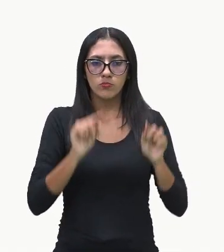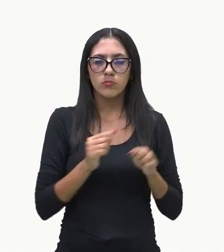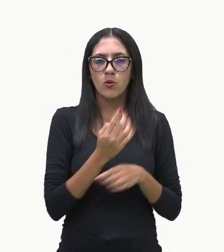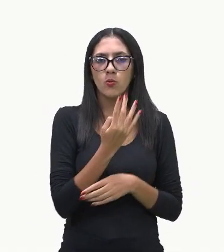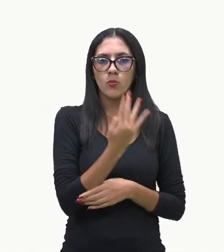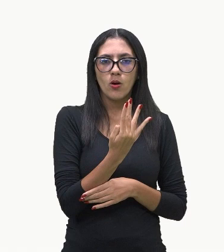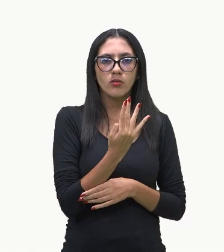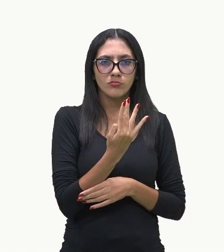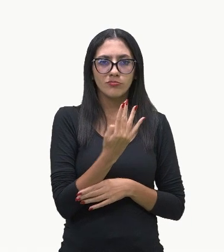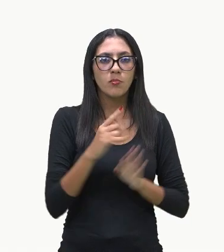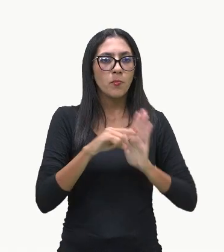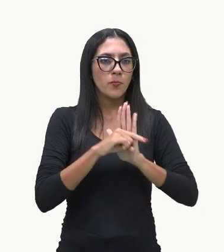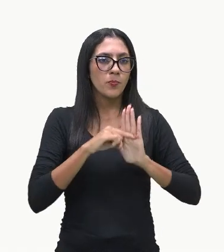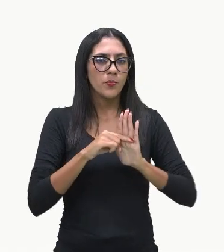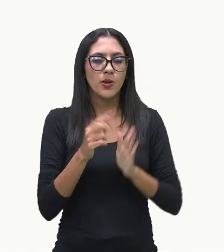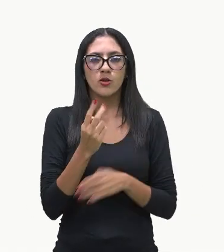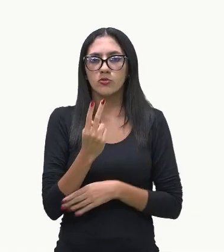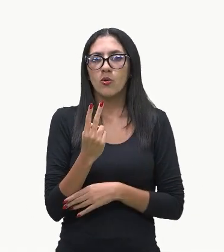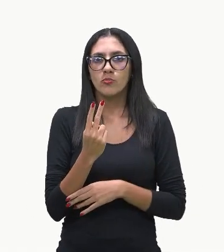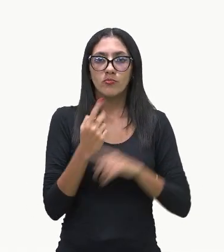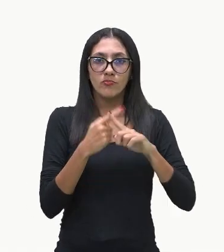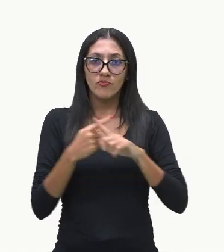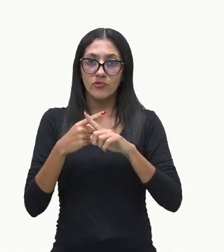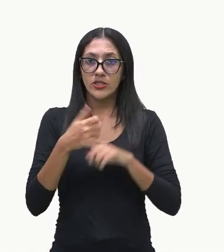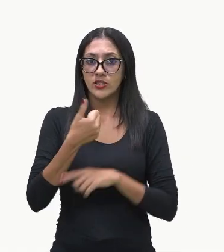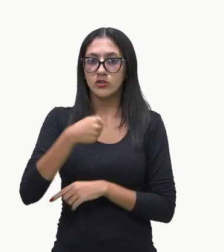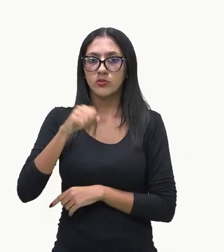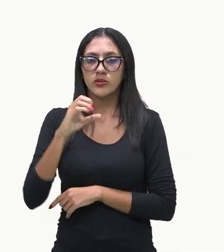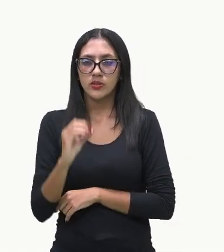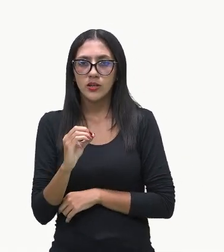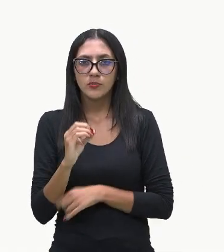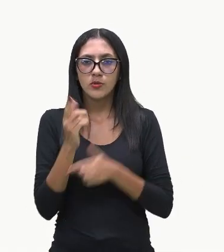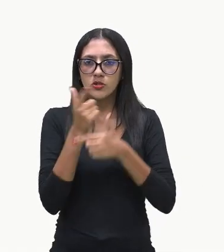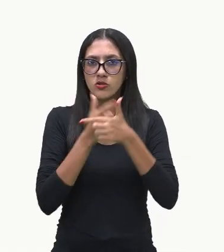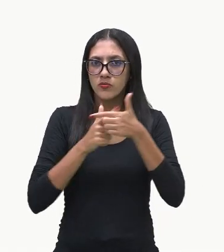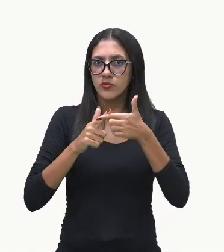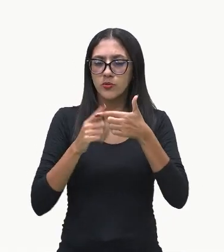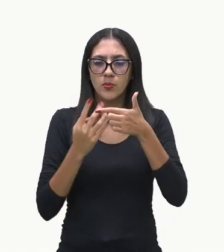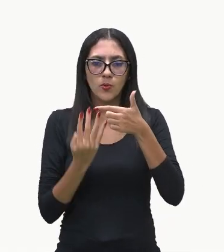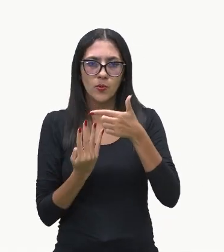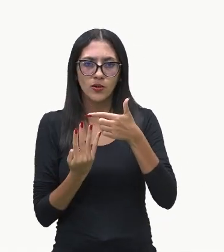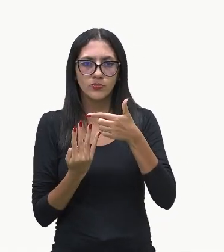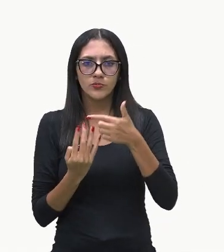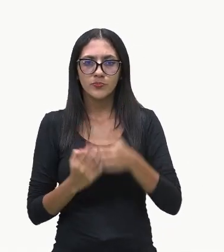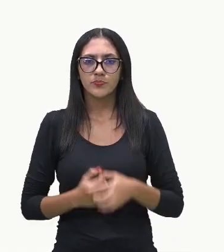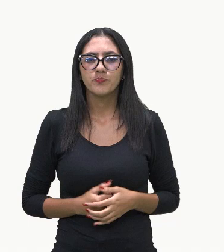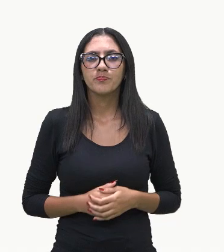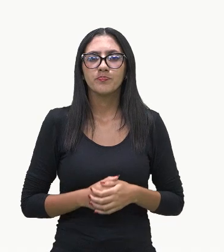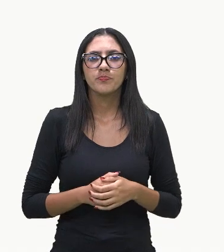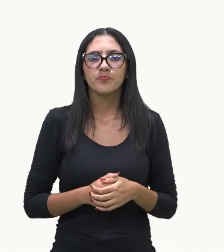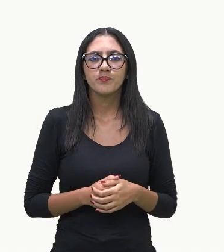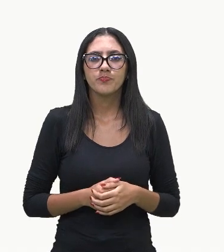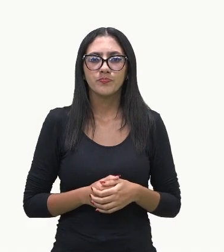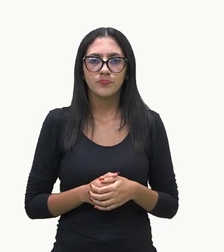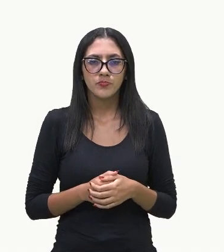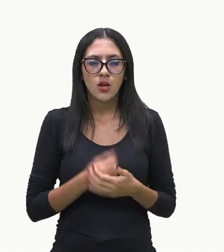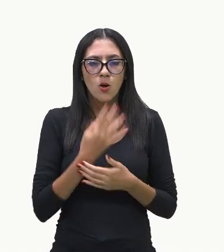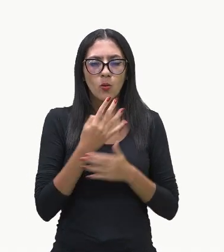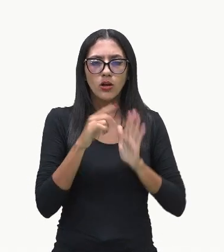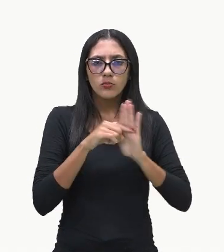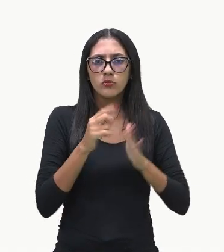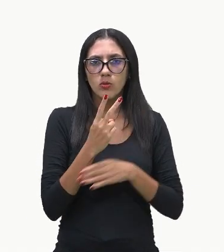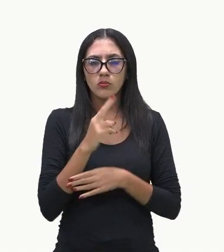Então, 4 menos 2 vezes 180 dividido para 4. 4 menos 2,